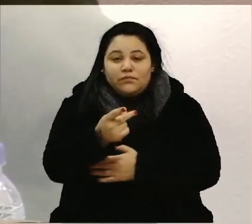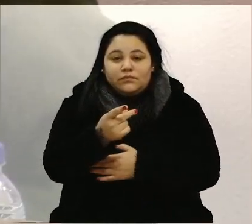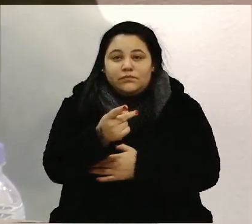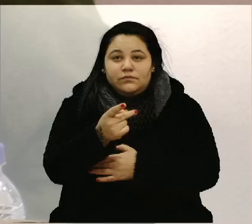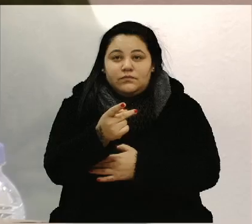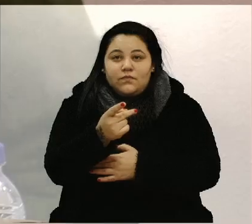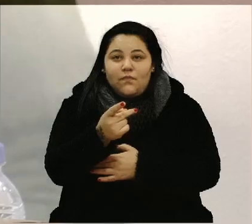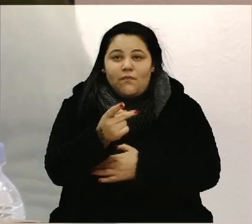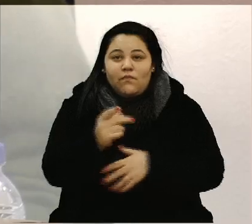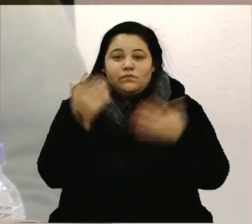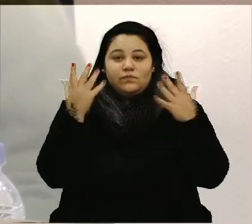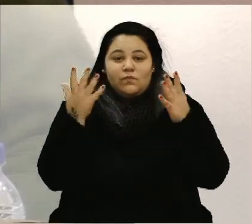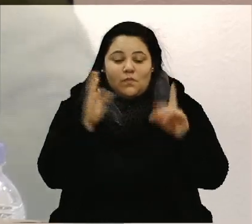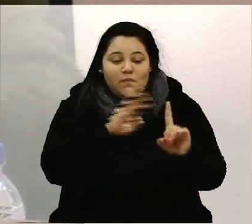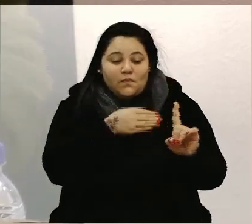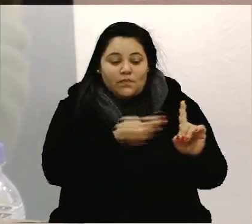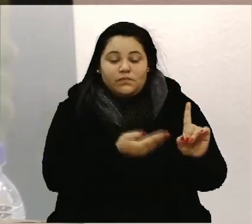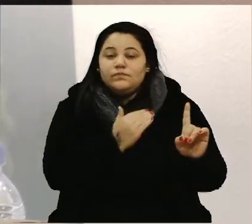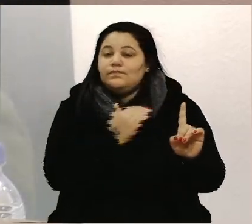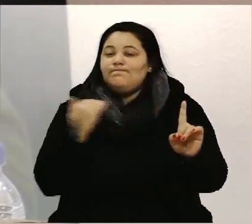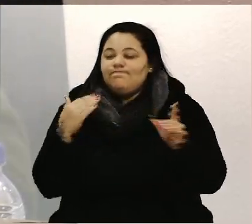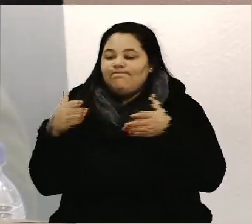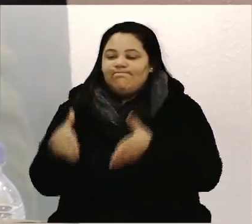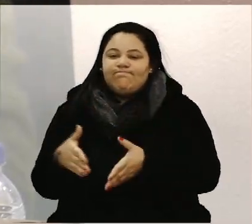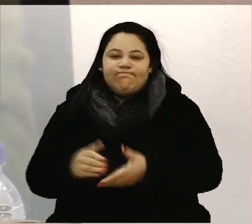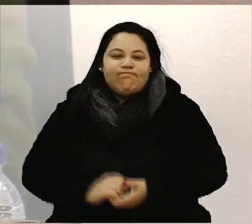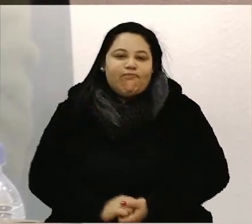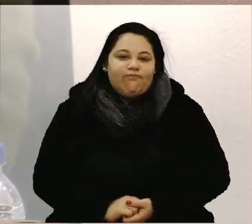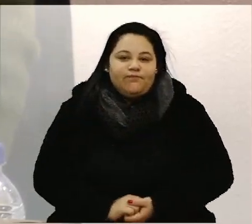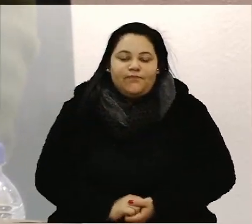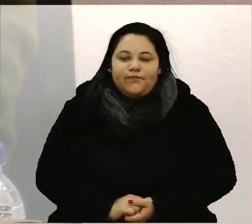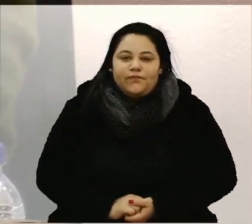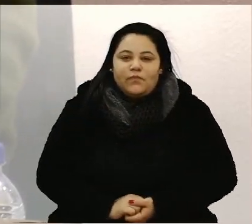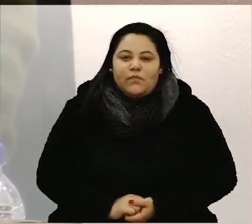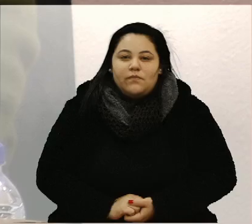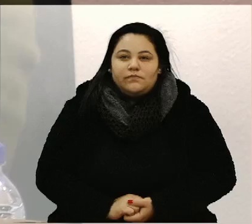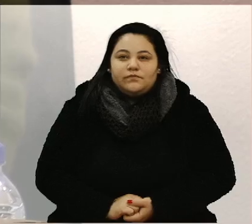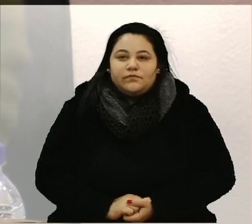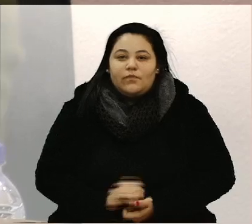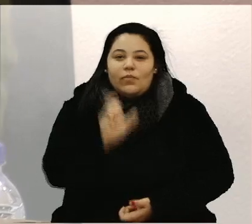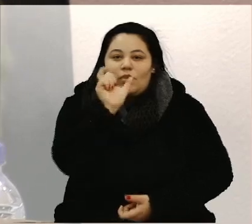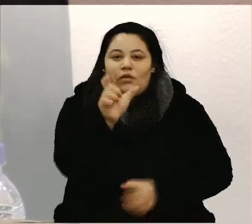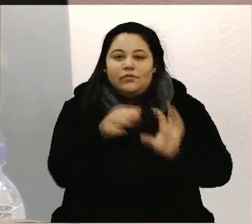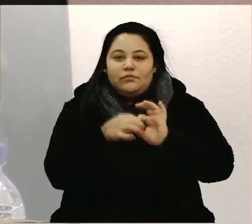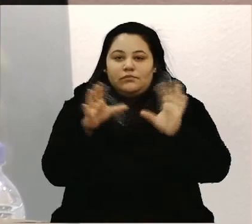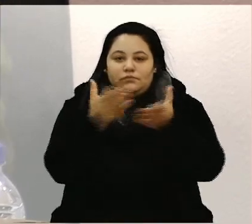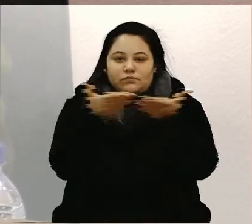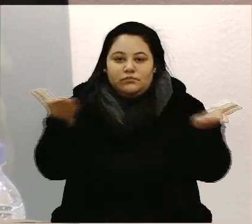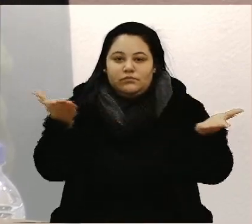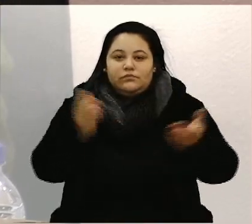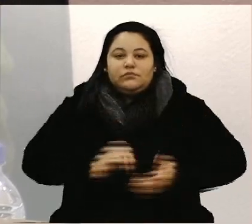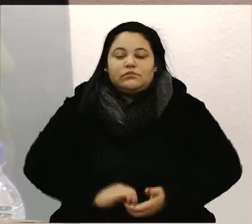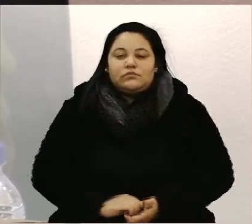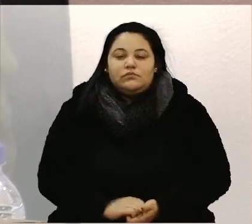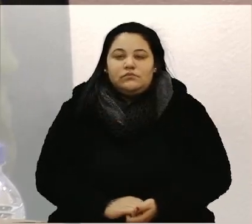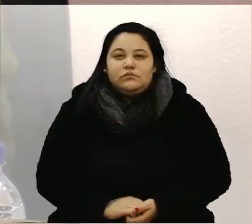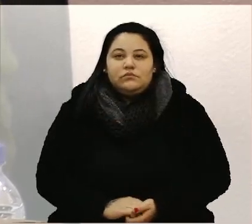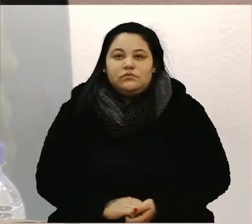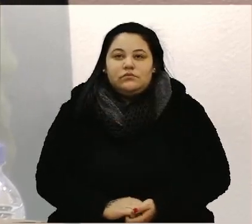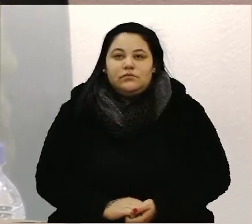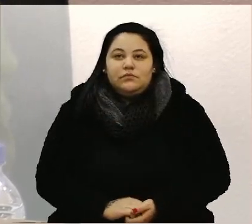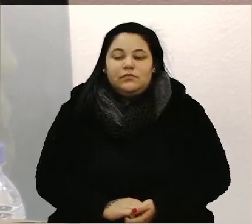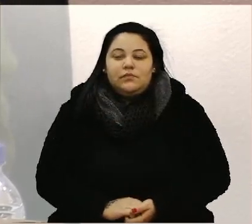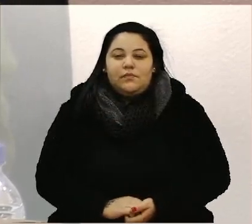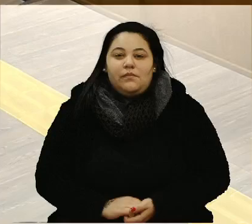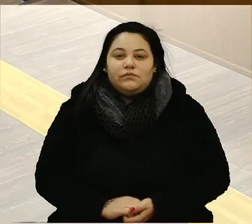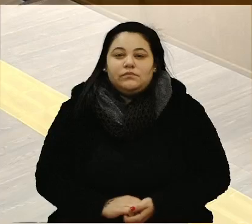de pesar, de louvor ou de congratulações. A palavra está à disposição das senhoras